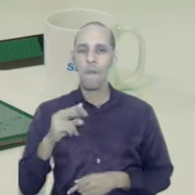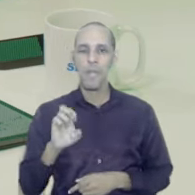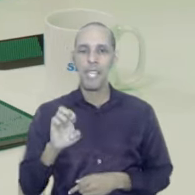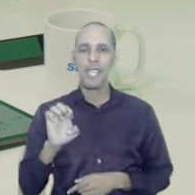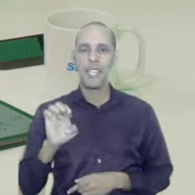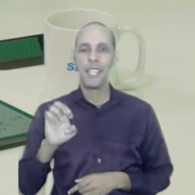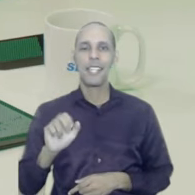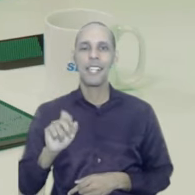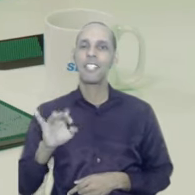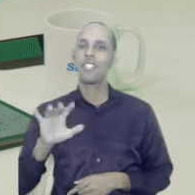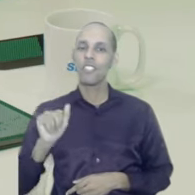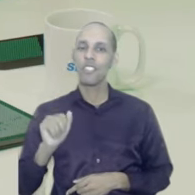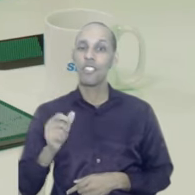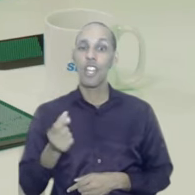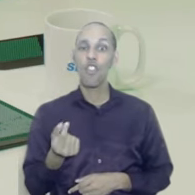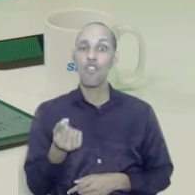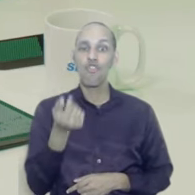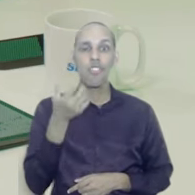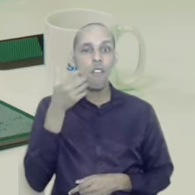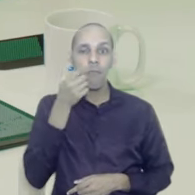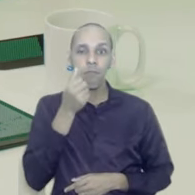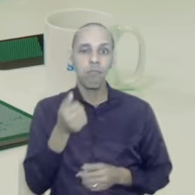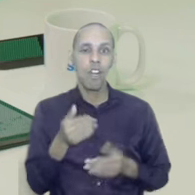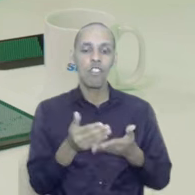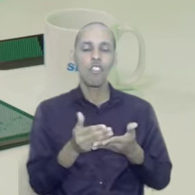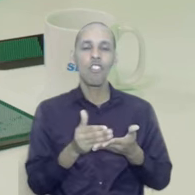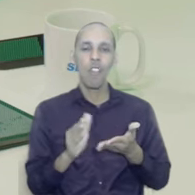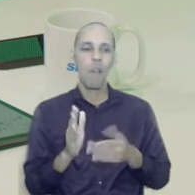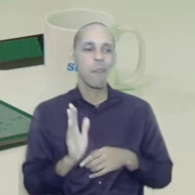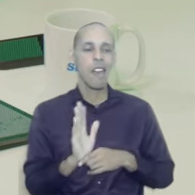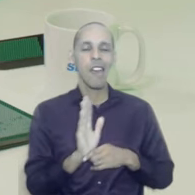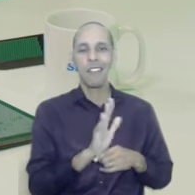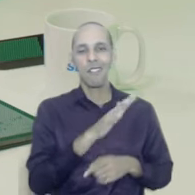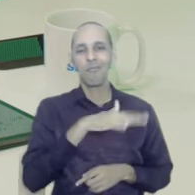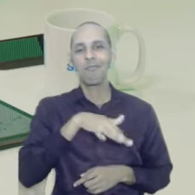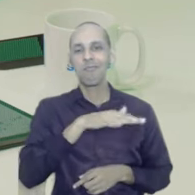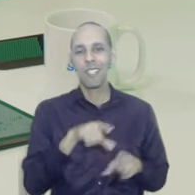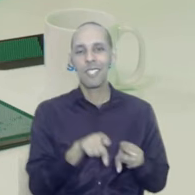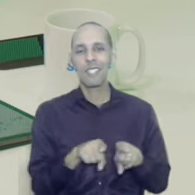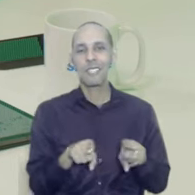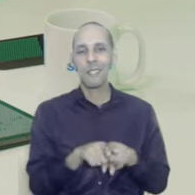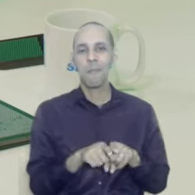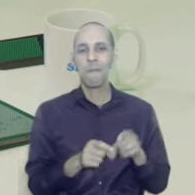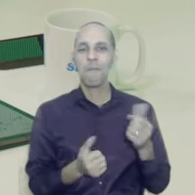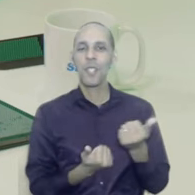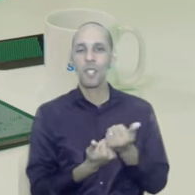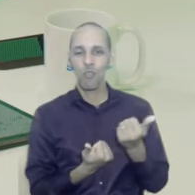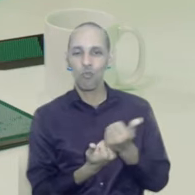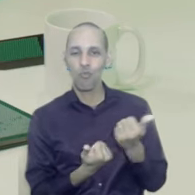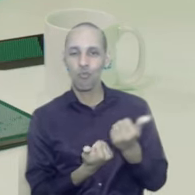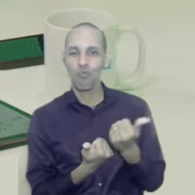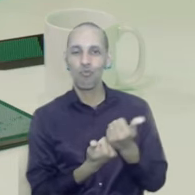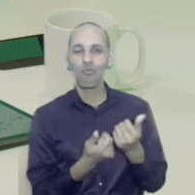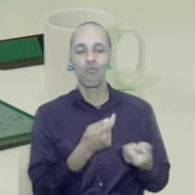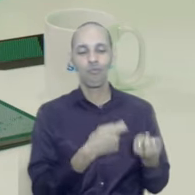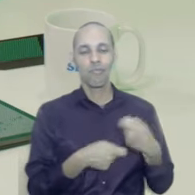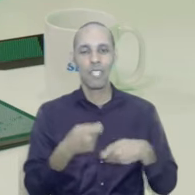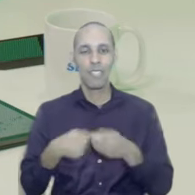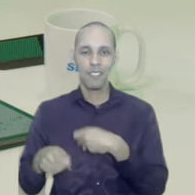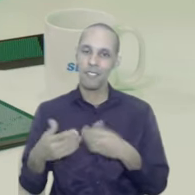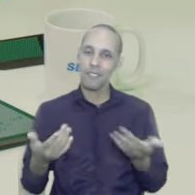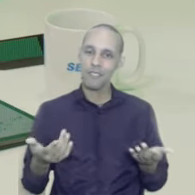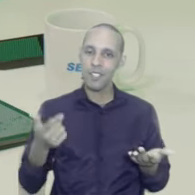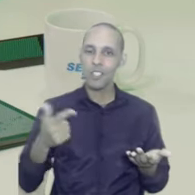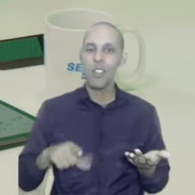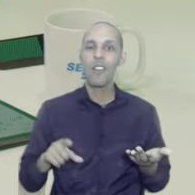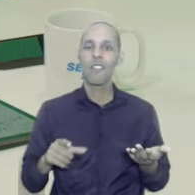pro cooperado porque sobra mais dinheiro em caixa pra cooperativa poder subsidiar negócio então tá de novo na